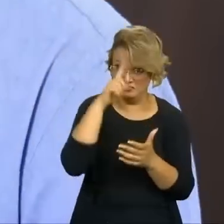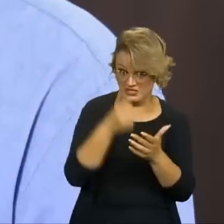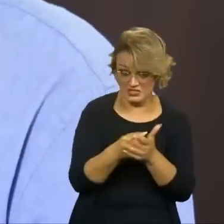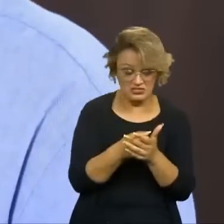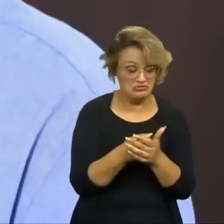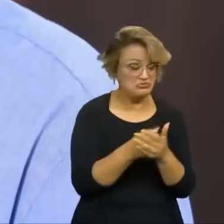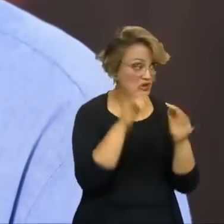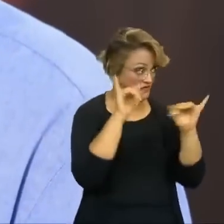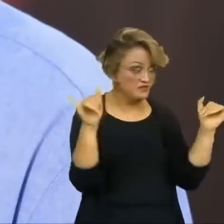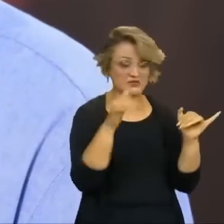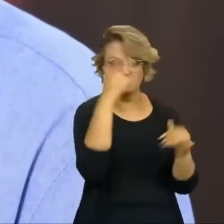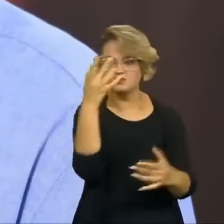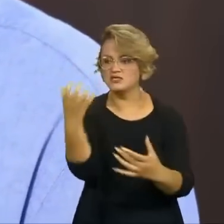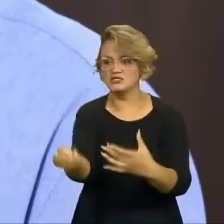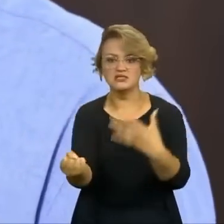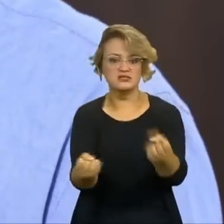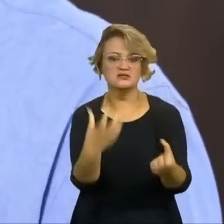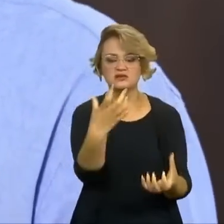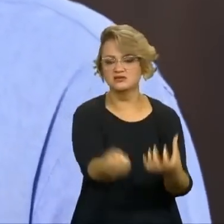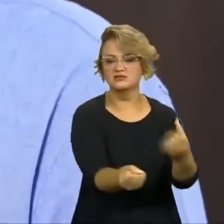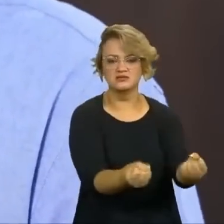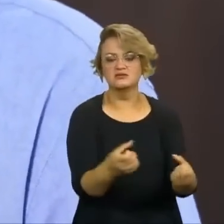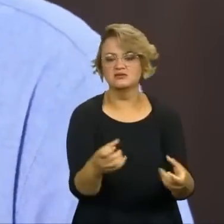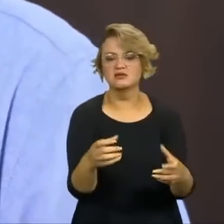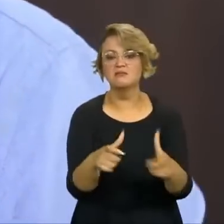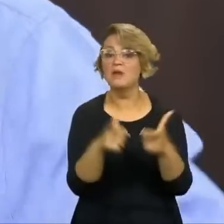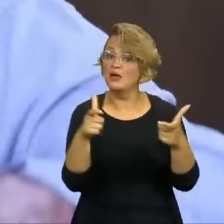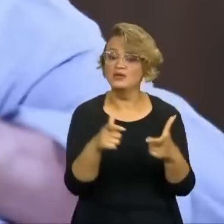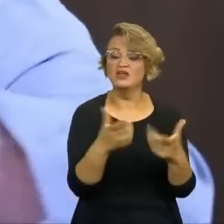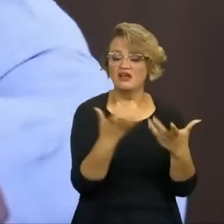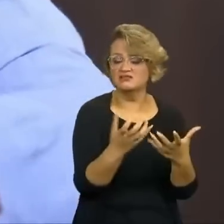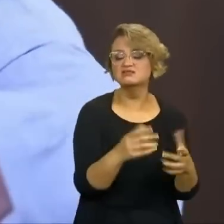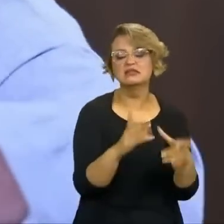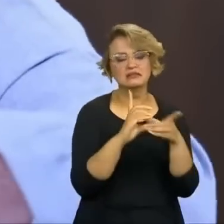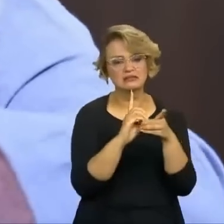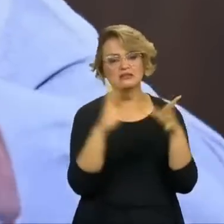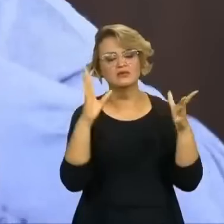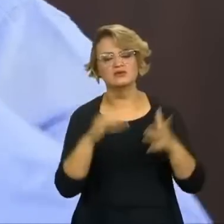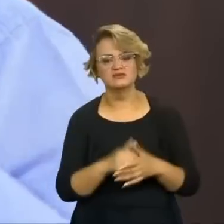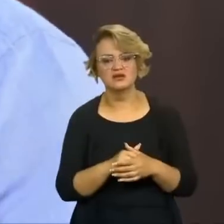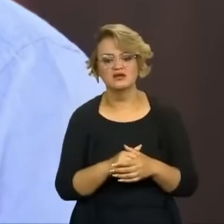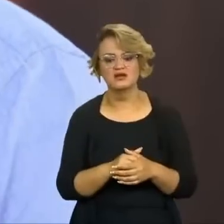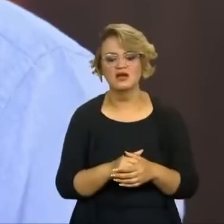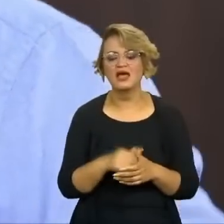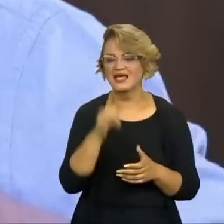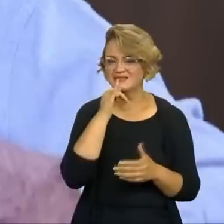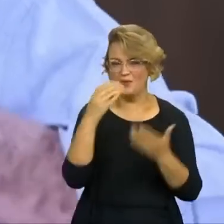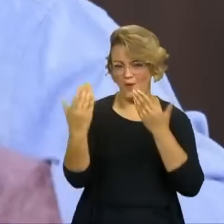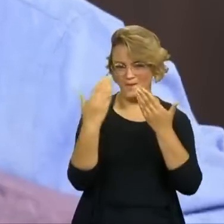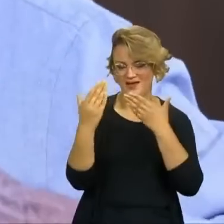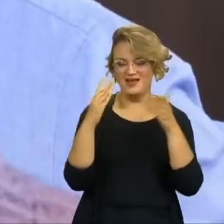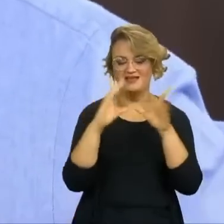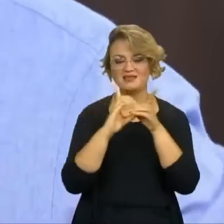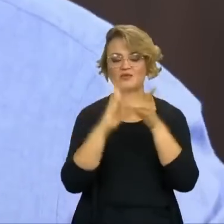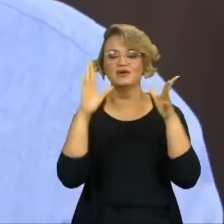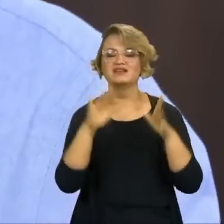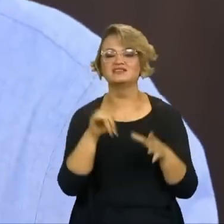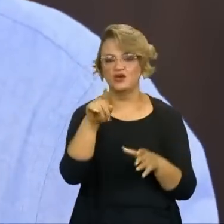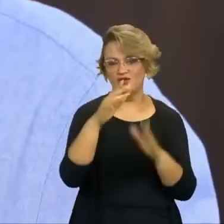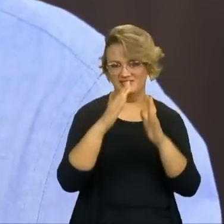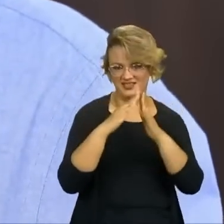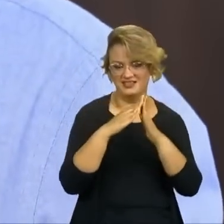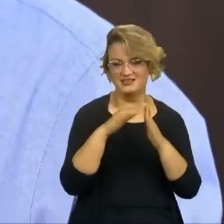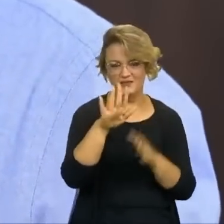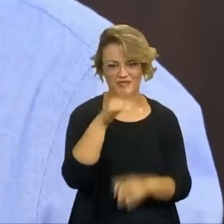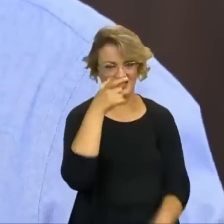que foi votada pela maioria. É assim, eu digo sempre o seguinte: a gente, quando quiser comparar a democracia, você está em casa assistindo